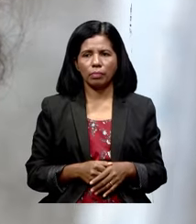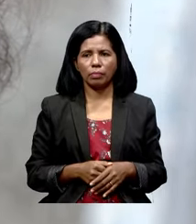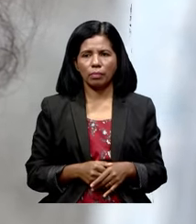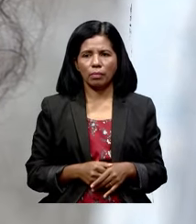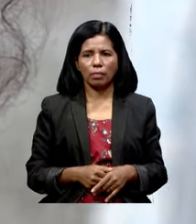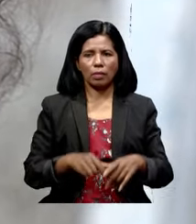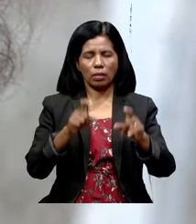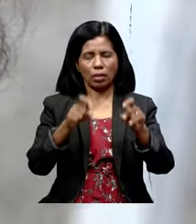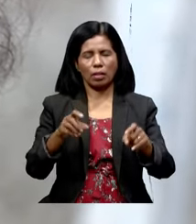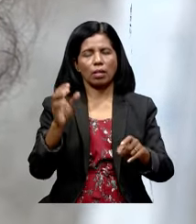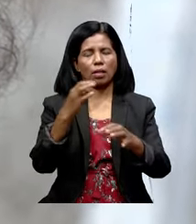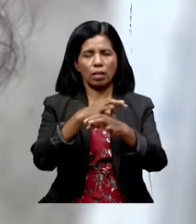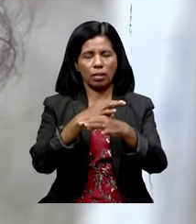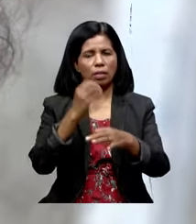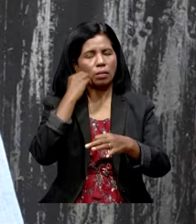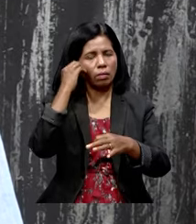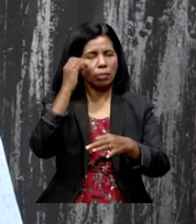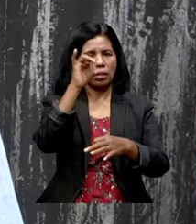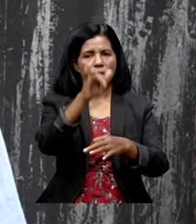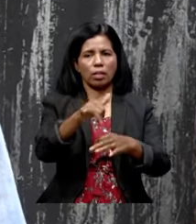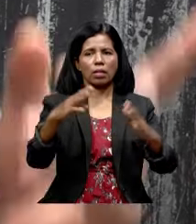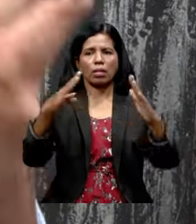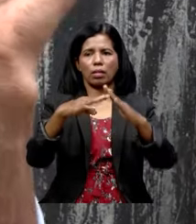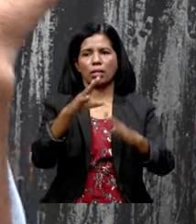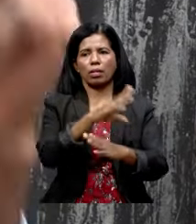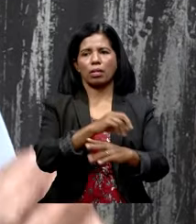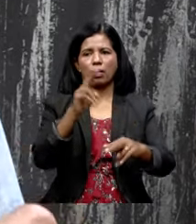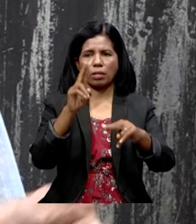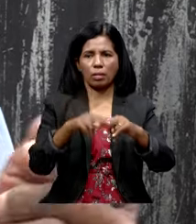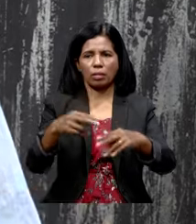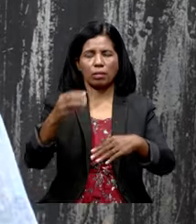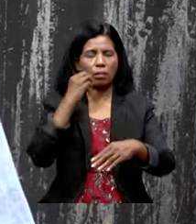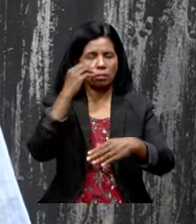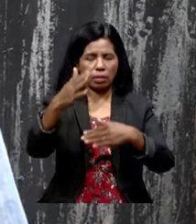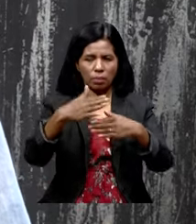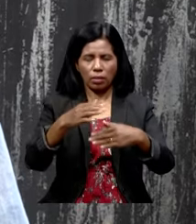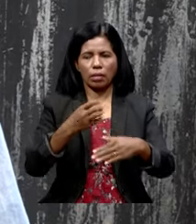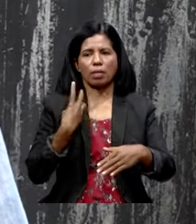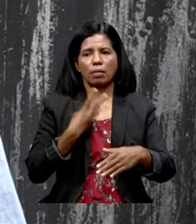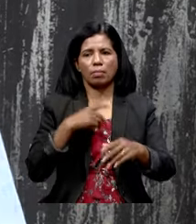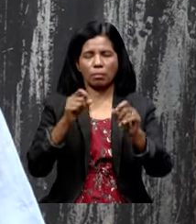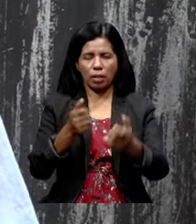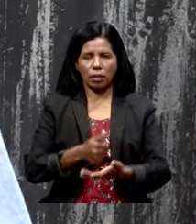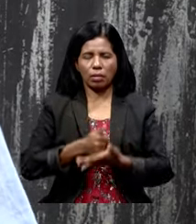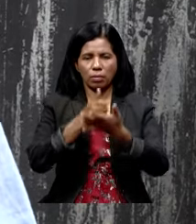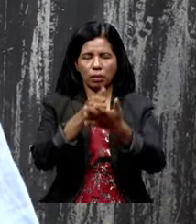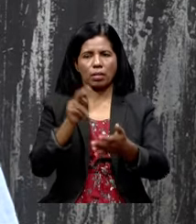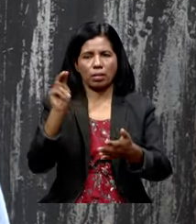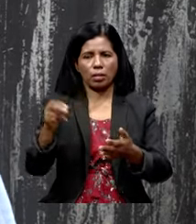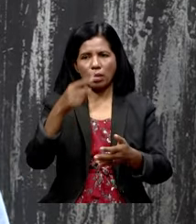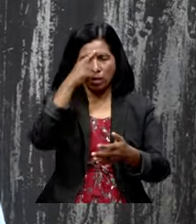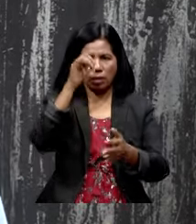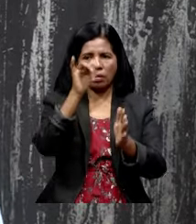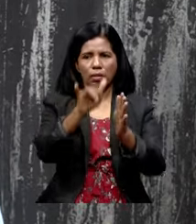Tem gadia nenhuma para ela que tá. Anta turba, ela turba, isso que malo, para a minha bela haremia. Tama ela,